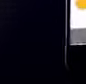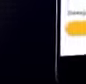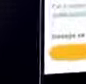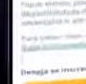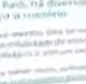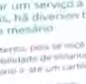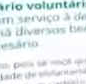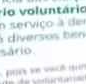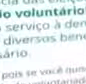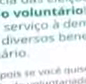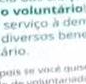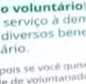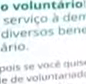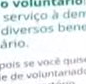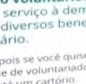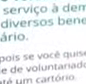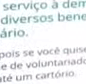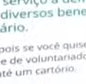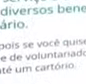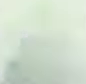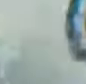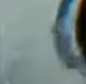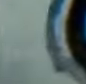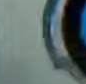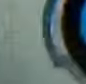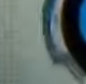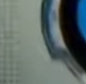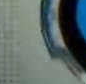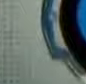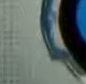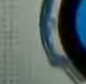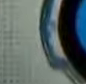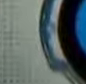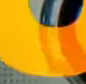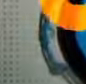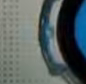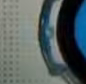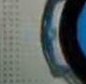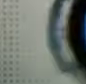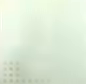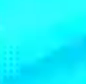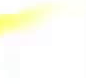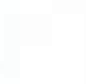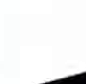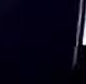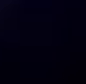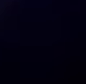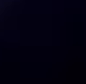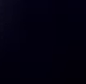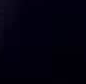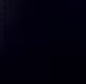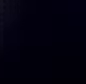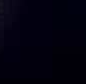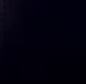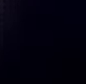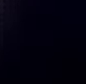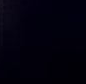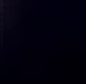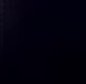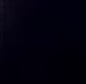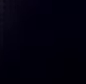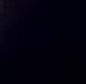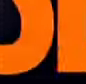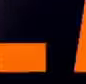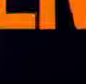eleitorais. E olha só, por meio do título. E ele está muito mais seguro. Agora o aplicativo só